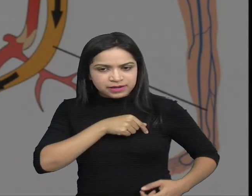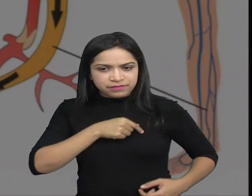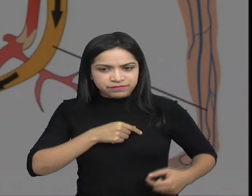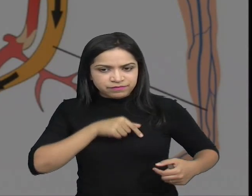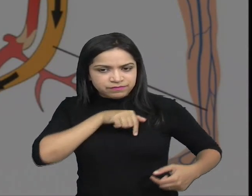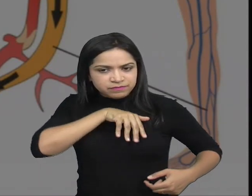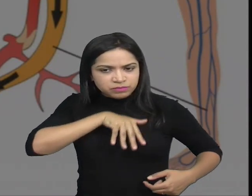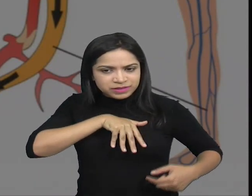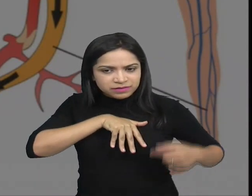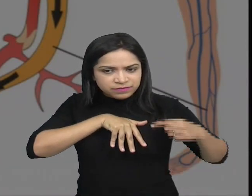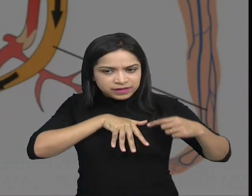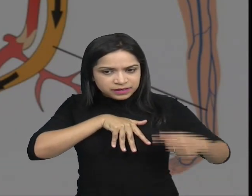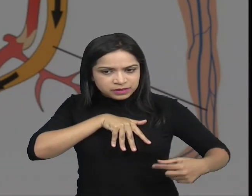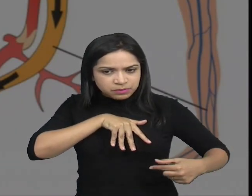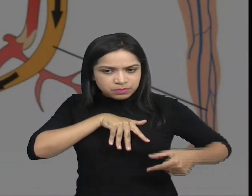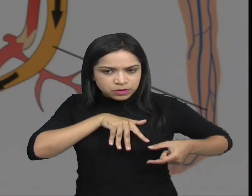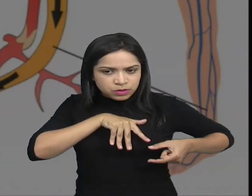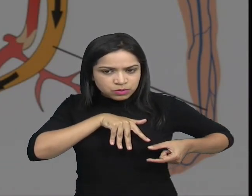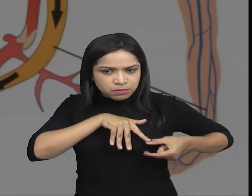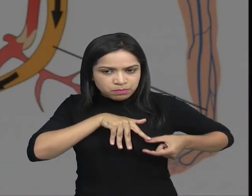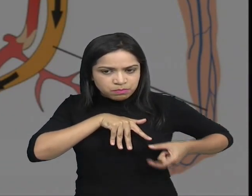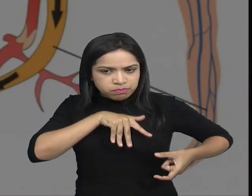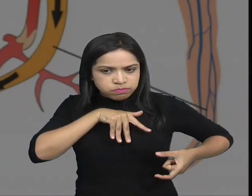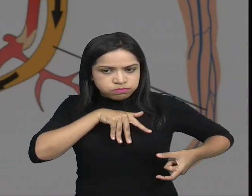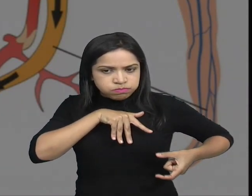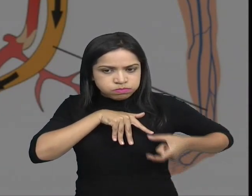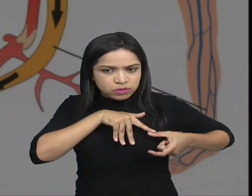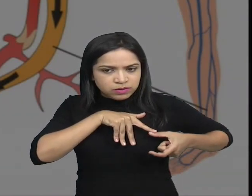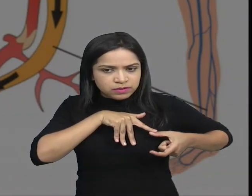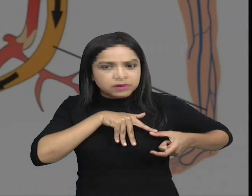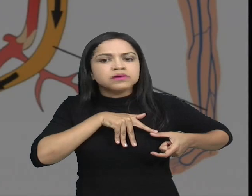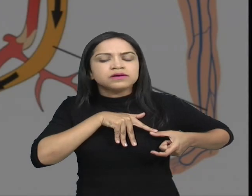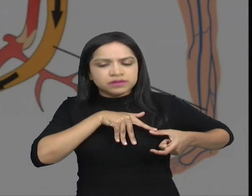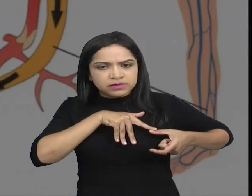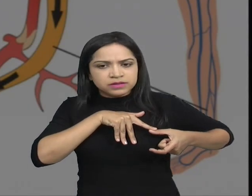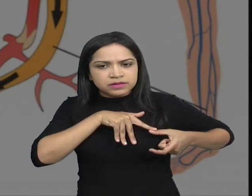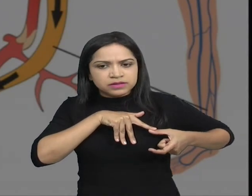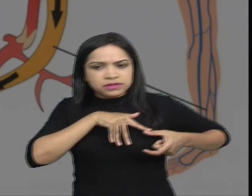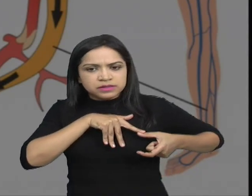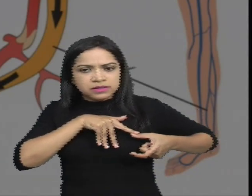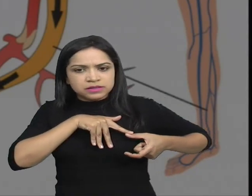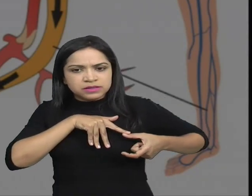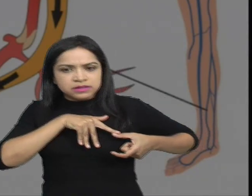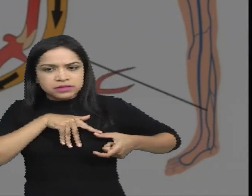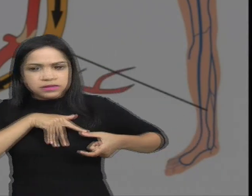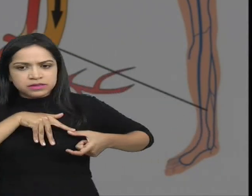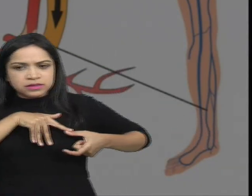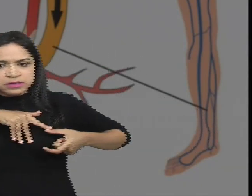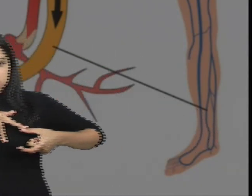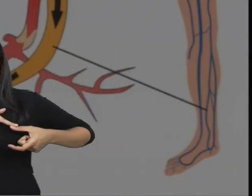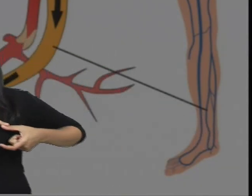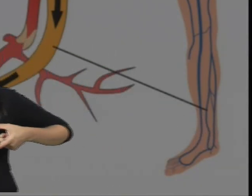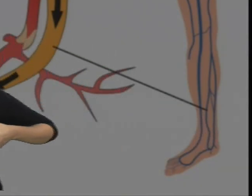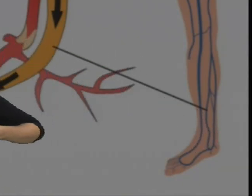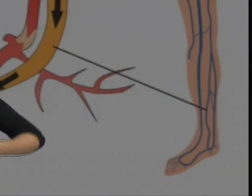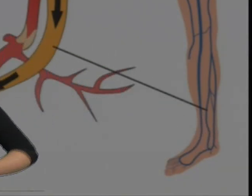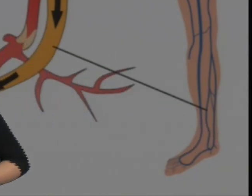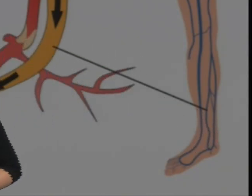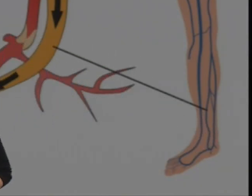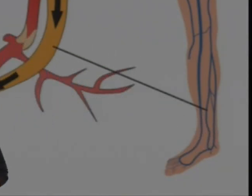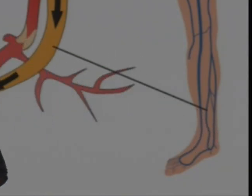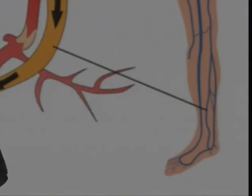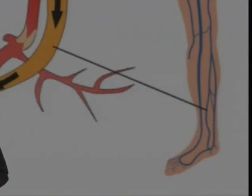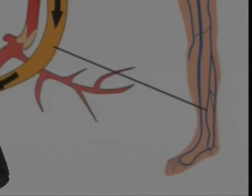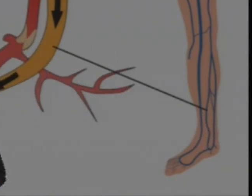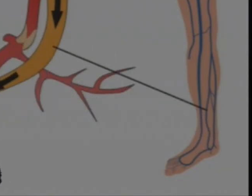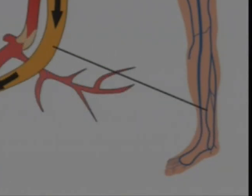que está entupido. Olha lá, tem a plaquinha amarela, então a gente passa, faz um bypass, passa por cima, é o encanamento